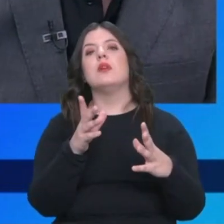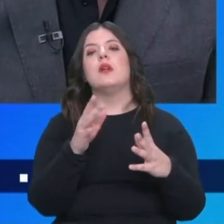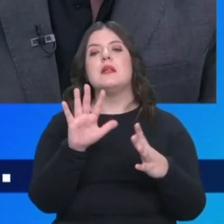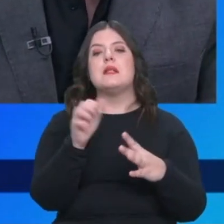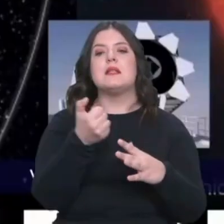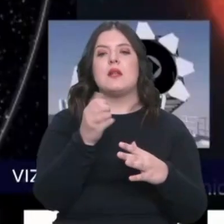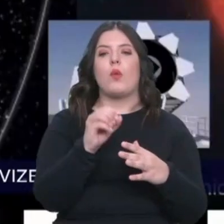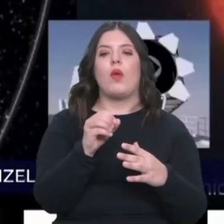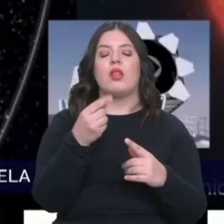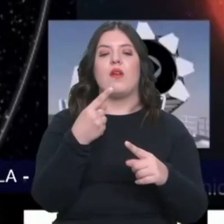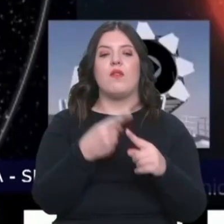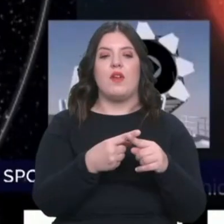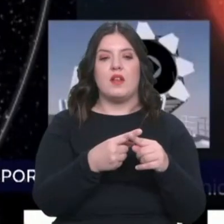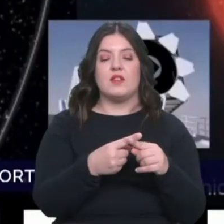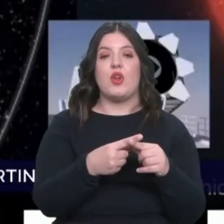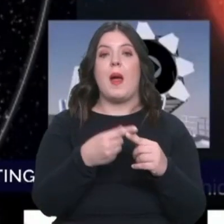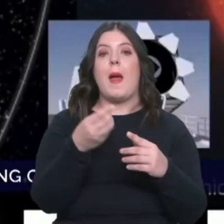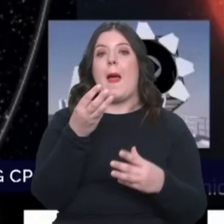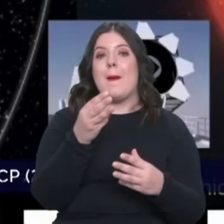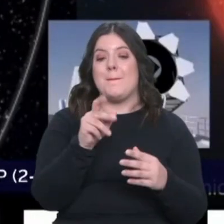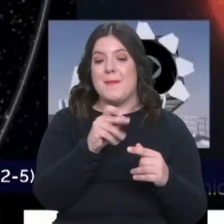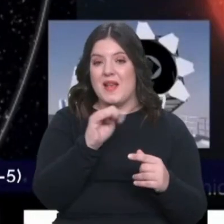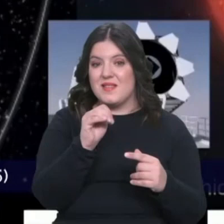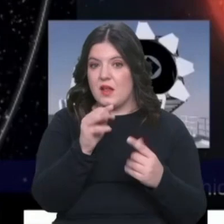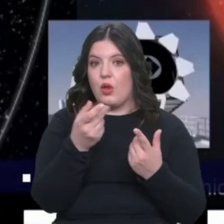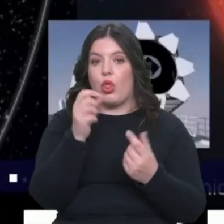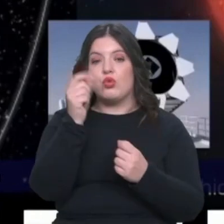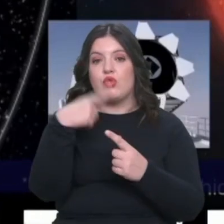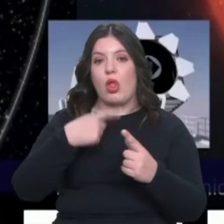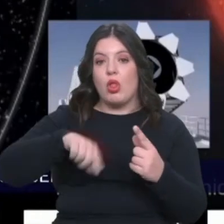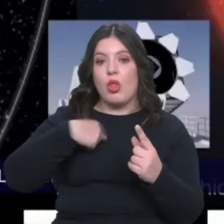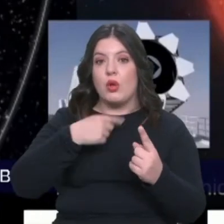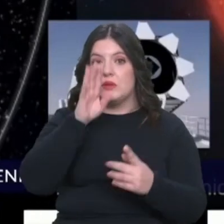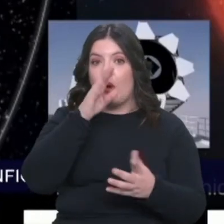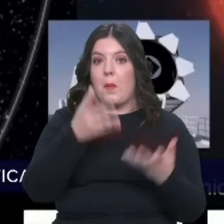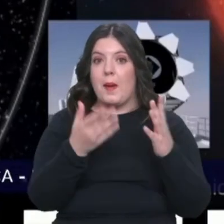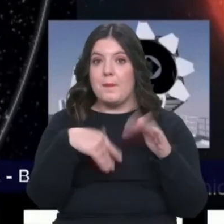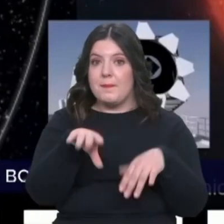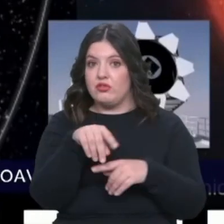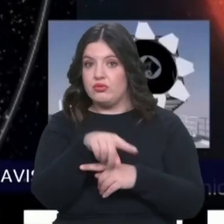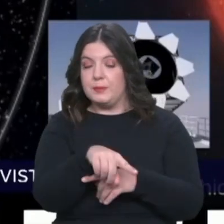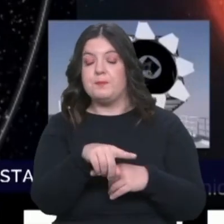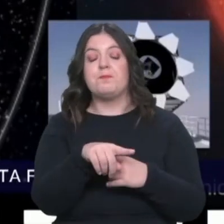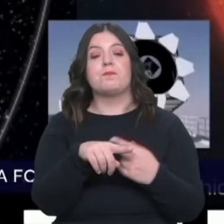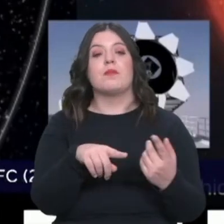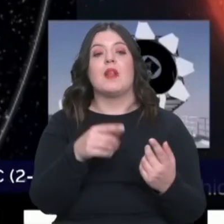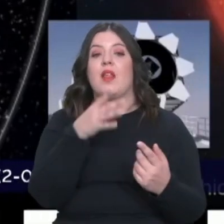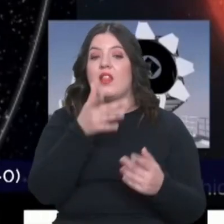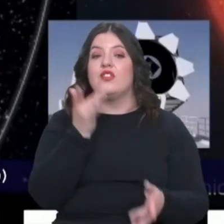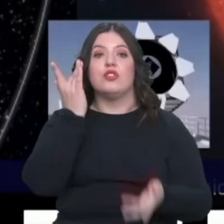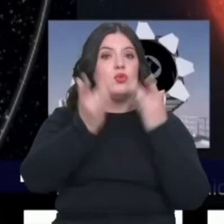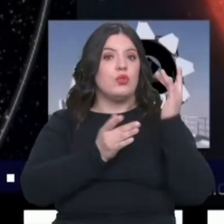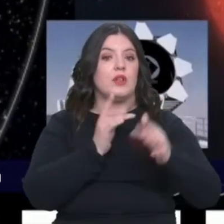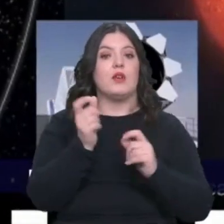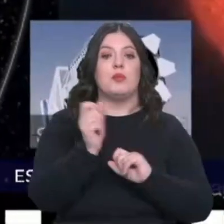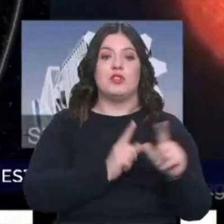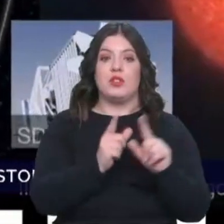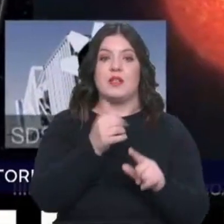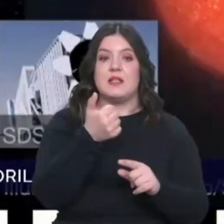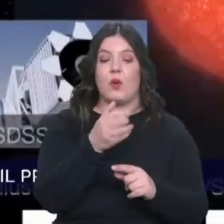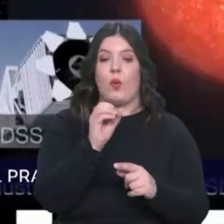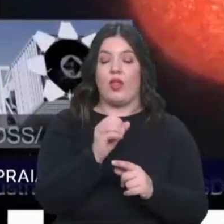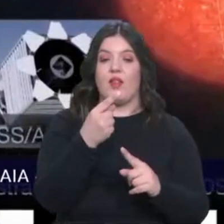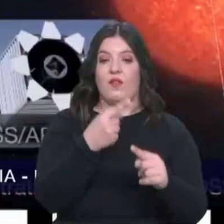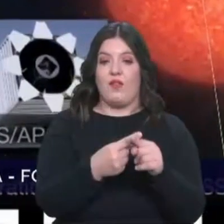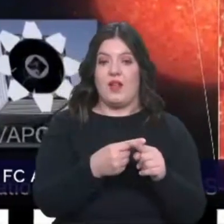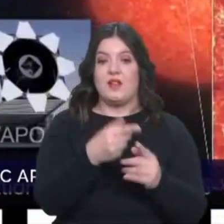50 vezes a massa do nosso Sol. E aqui é outro aspecto interessantíssimo desta história. Diz-nos a teoria que uma estrela com 50 vezes a massa do